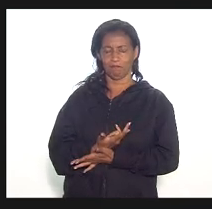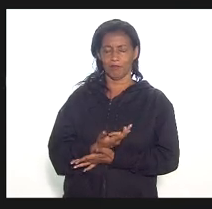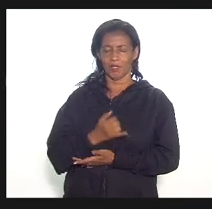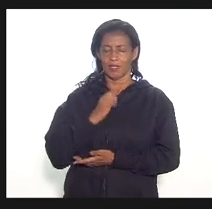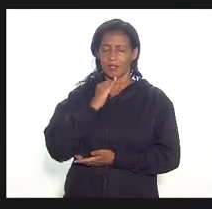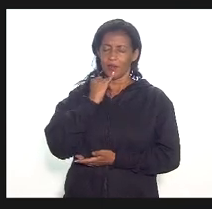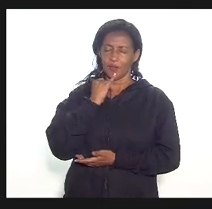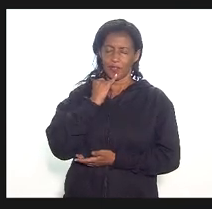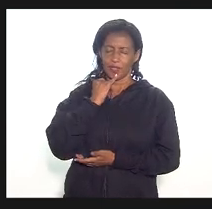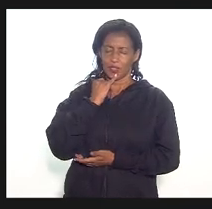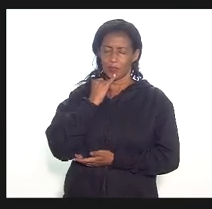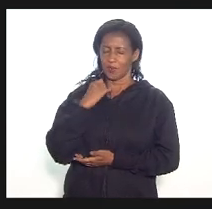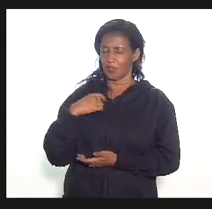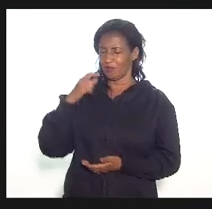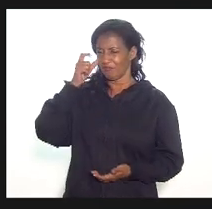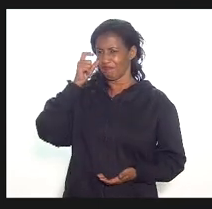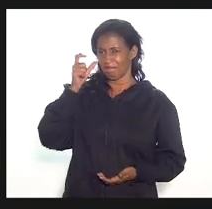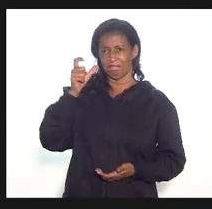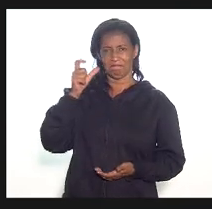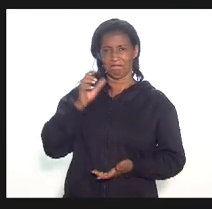infelizmente não é isso que eu tenho visto